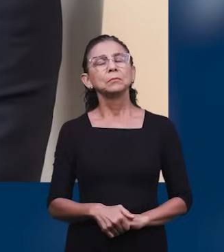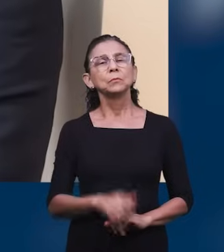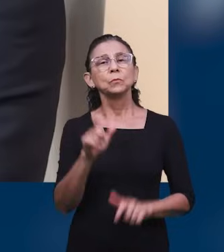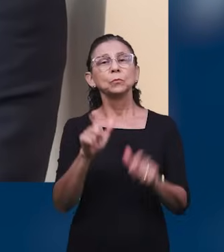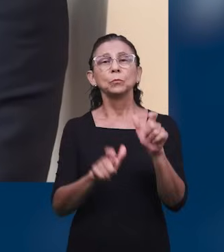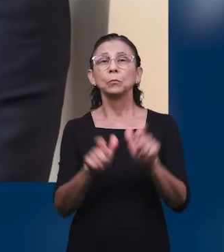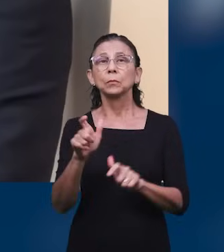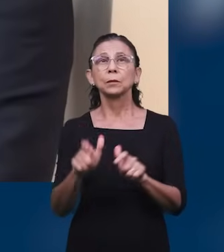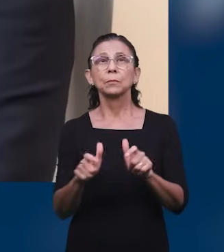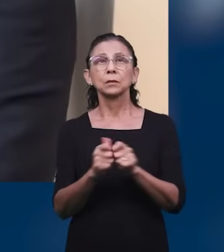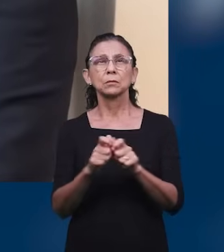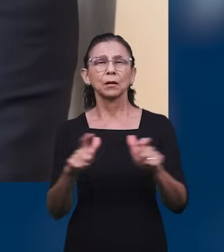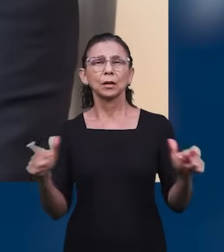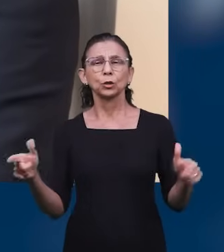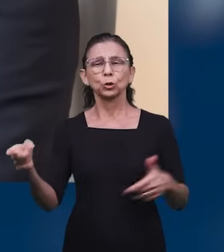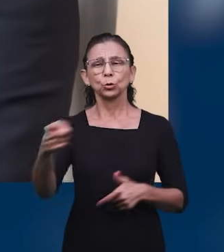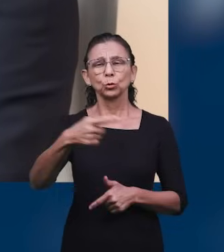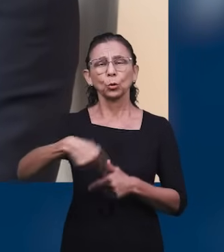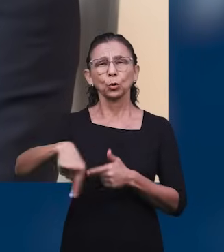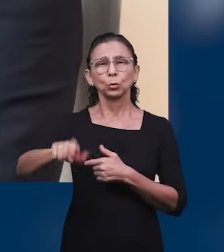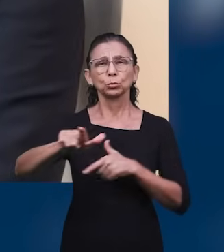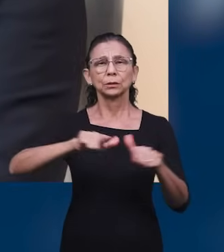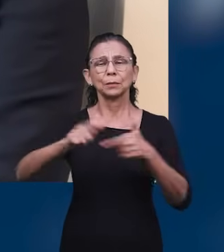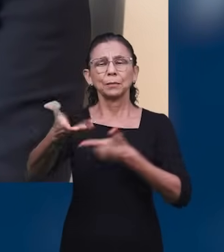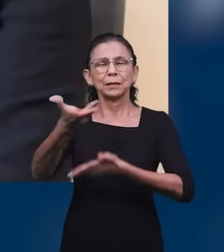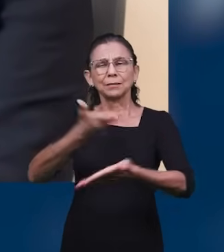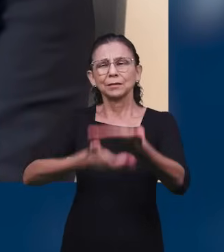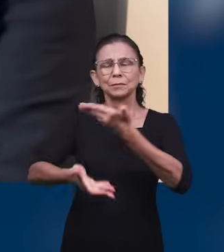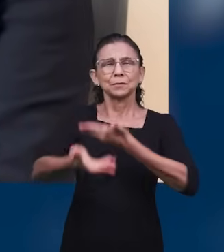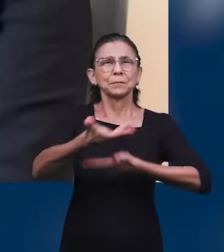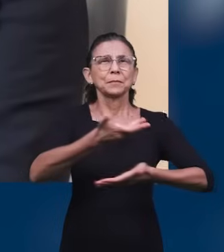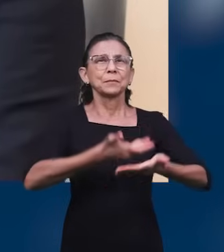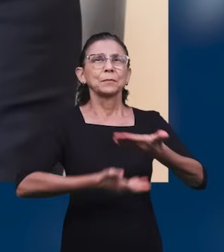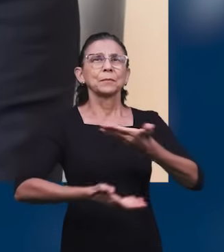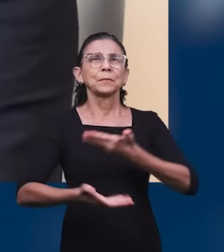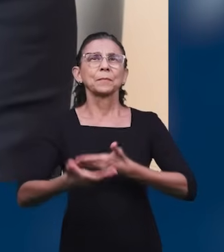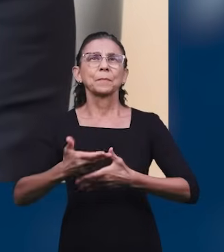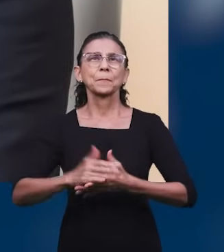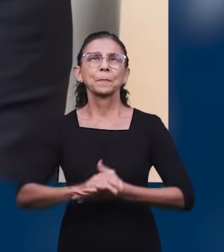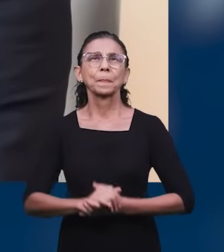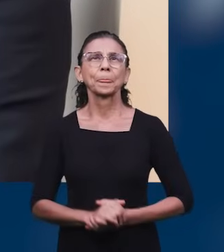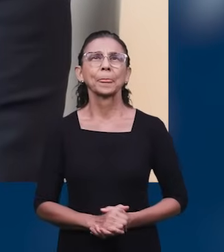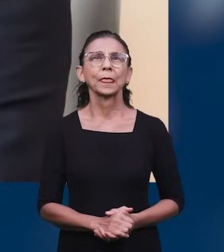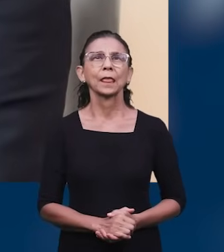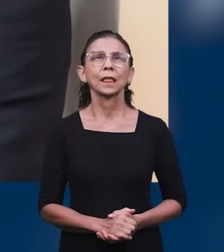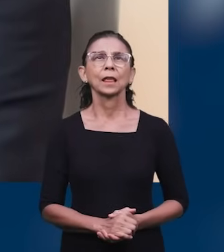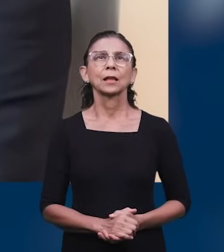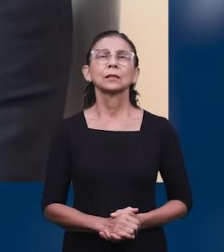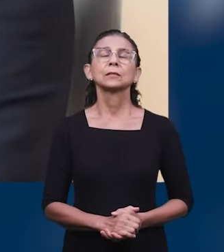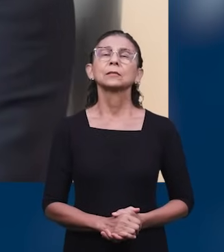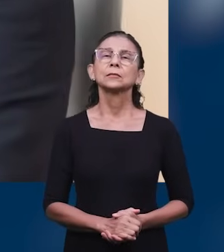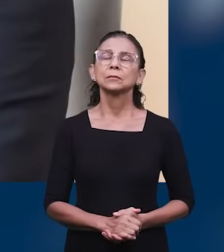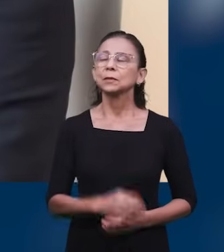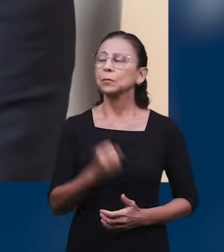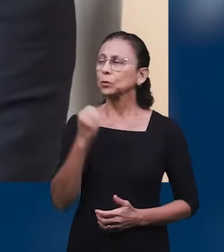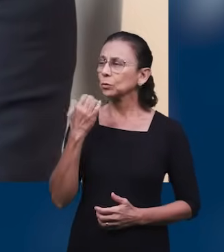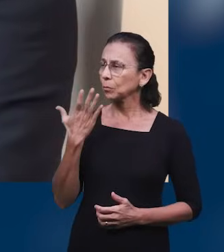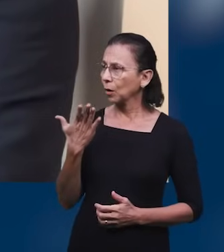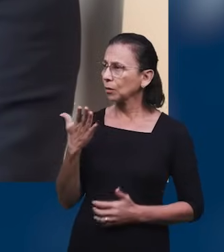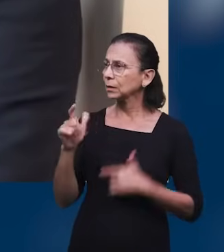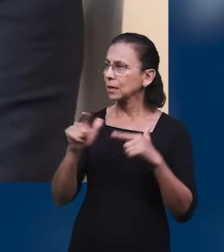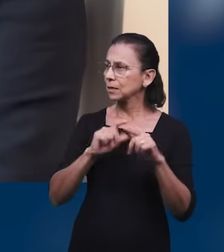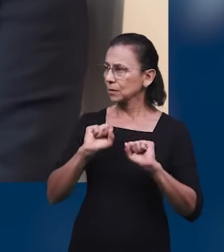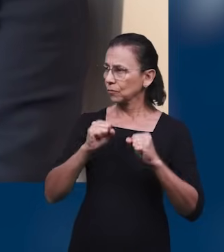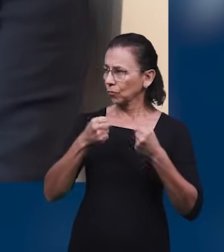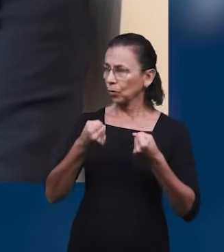o Senhor. A igreja toda envolvida, né? Uma bênção. A igreja Worcester está passando por uma fase maravilhosa por causa do envolvimento dos menores também. Glória